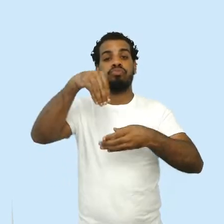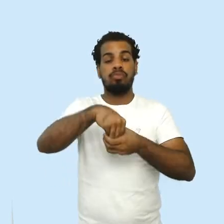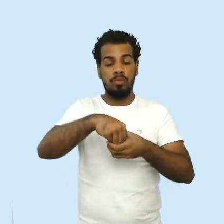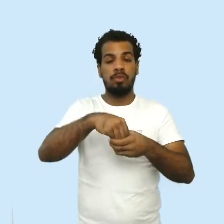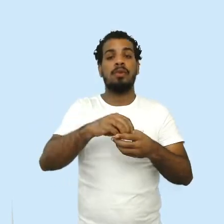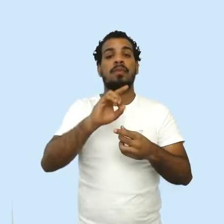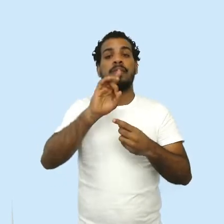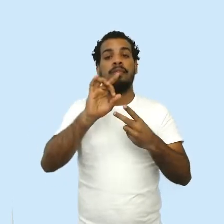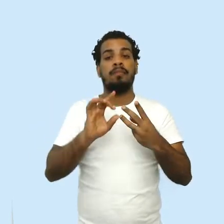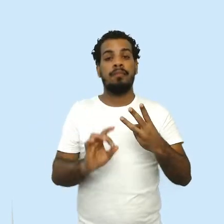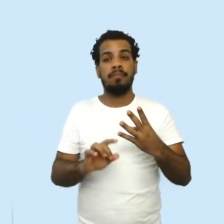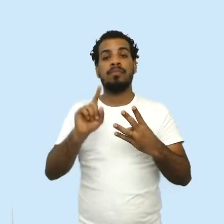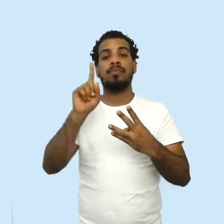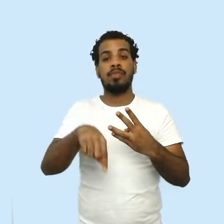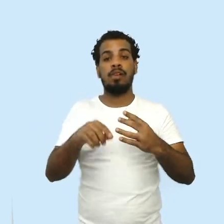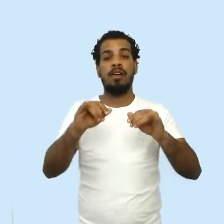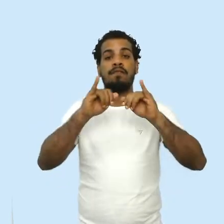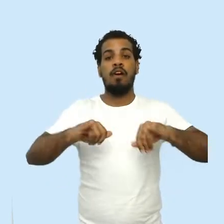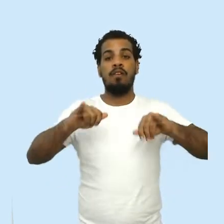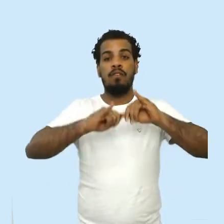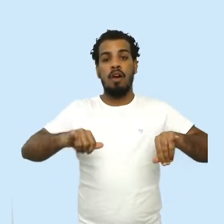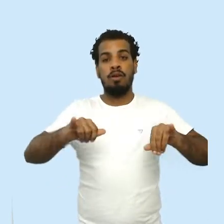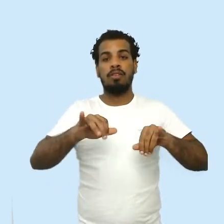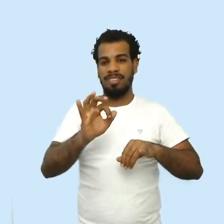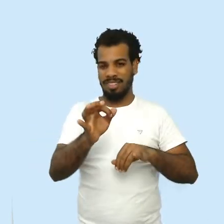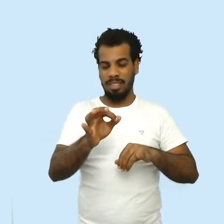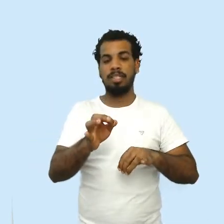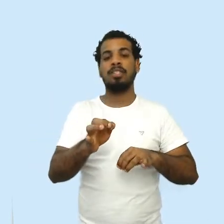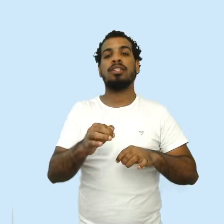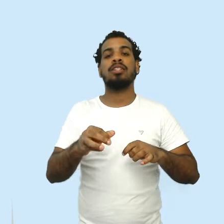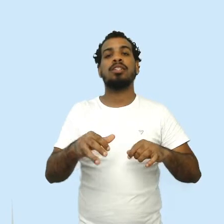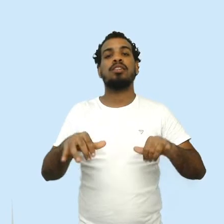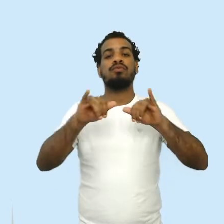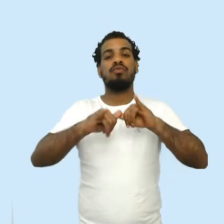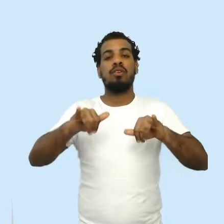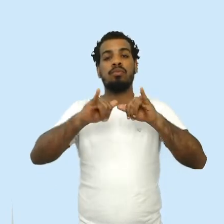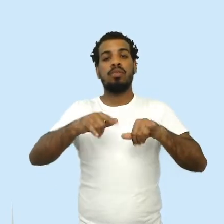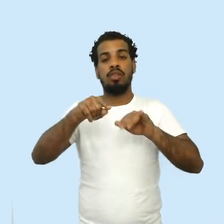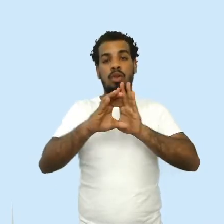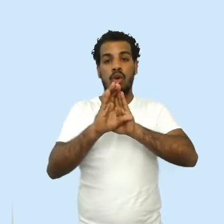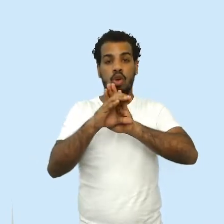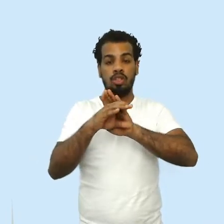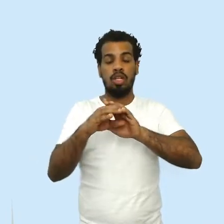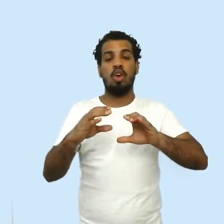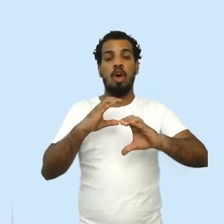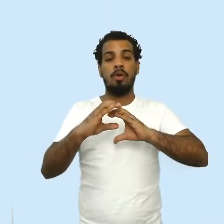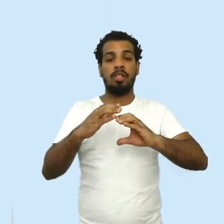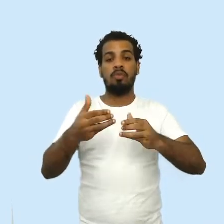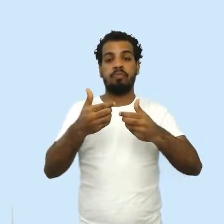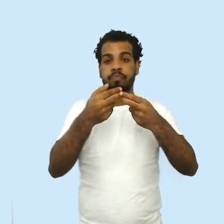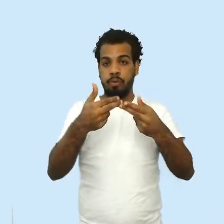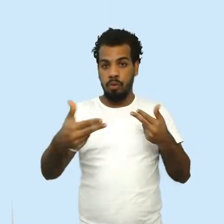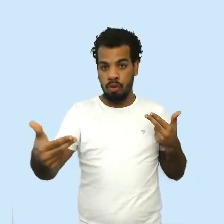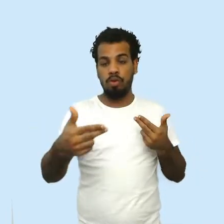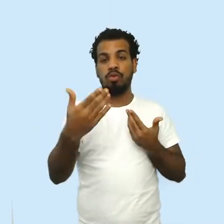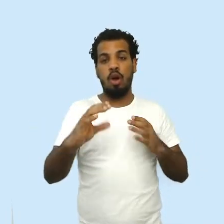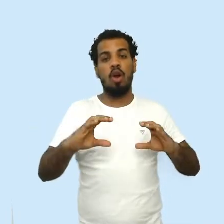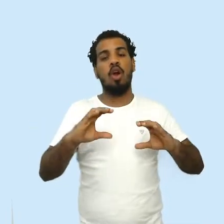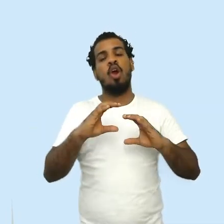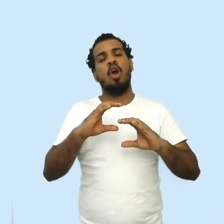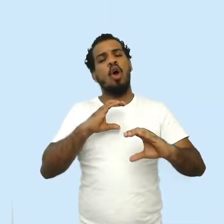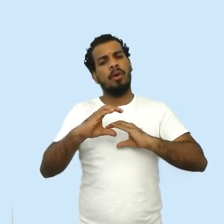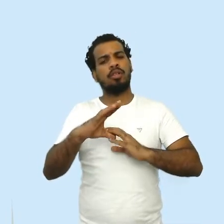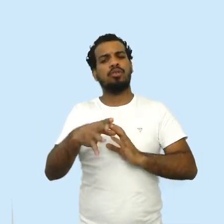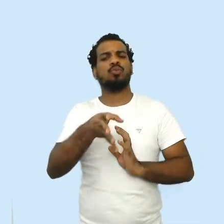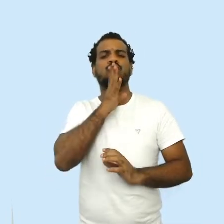propiciando a difusão de informações. Então, a gente tem aí o conceito dos meios de comunicação. Os meios de comunicação a gente já